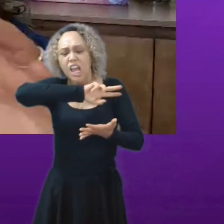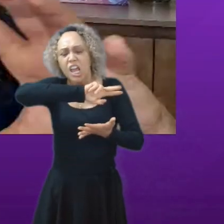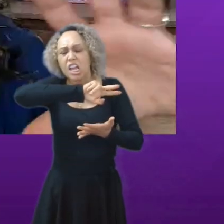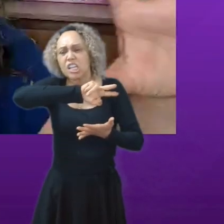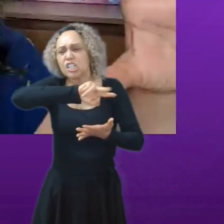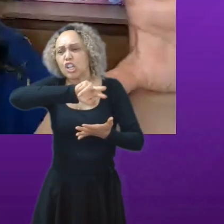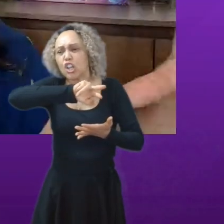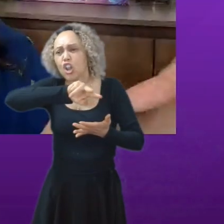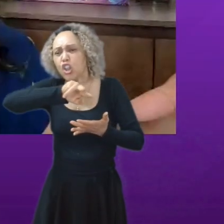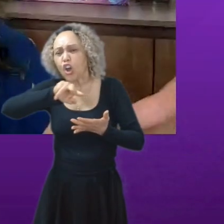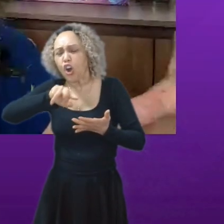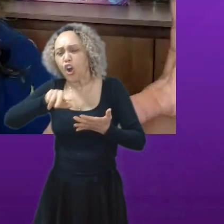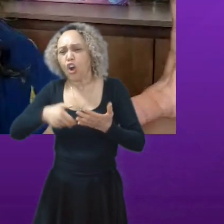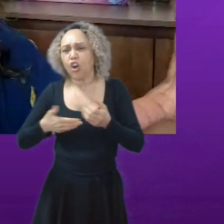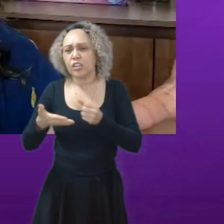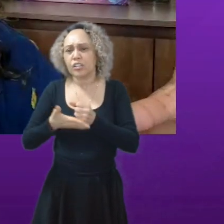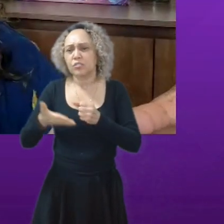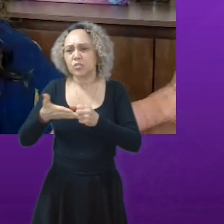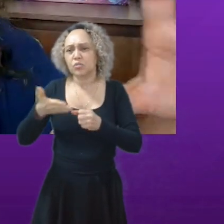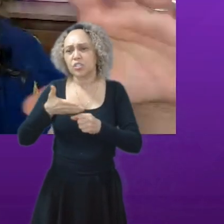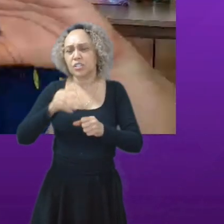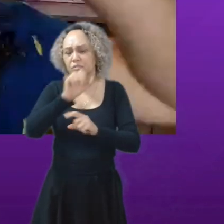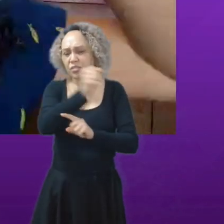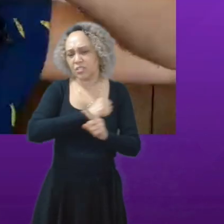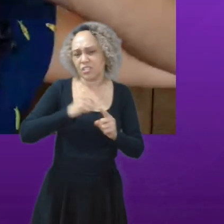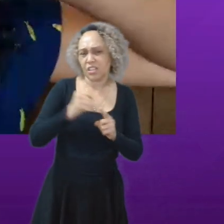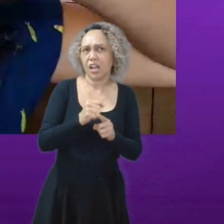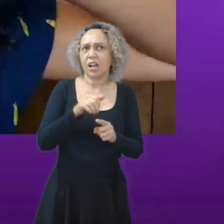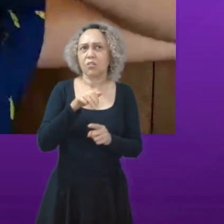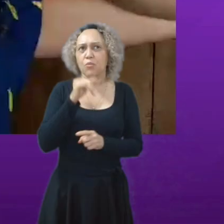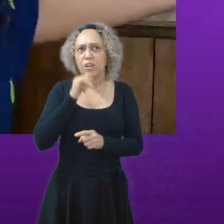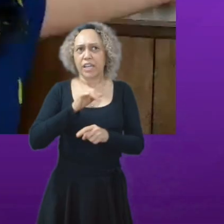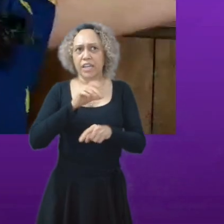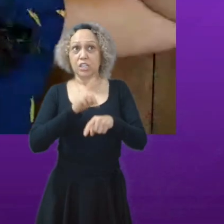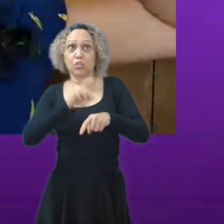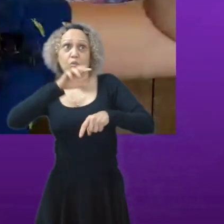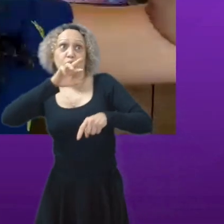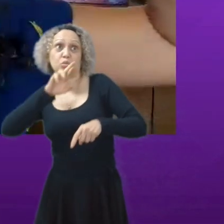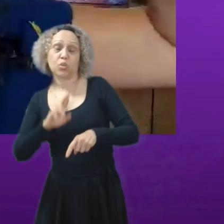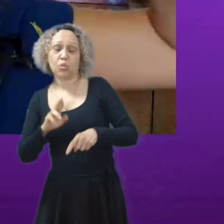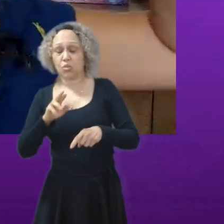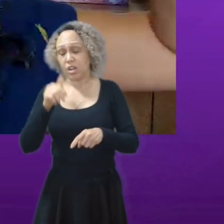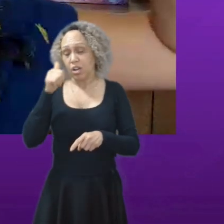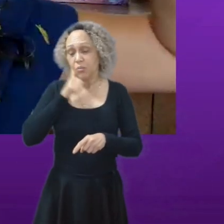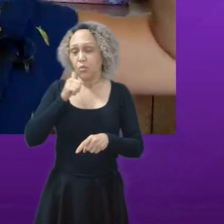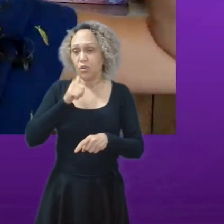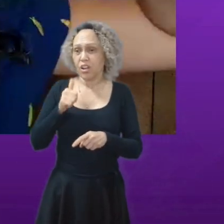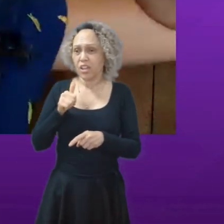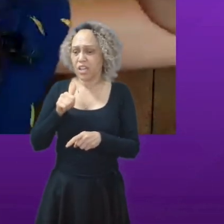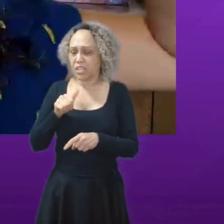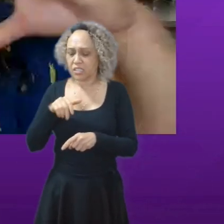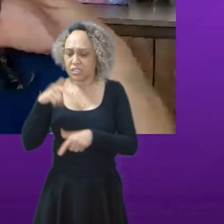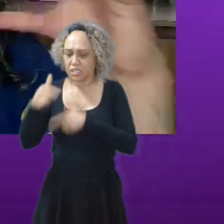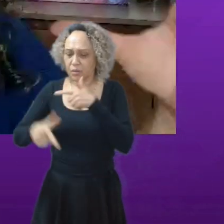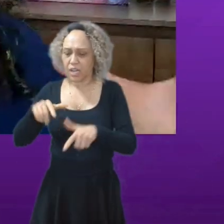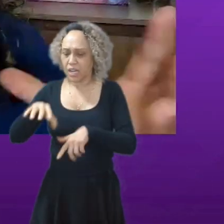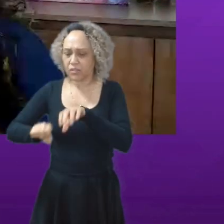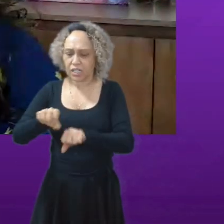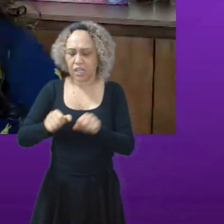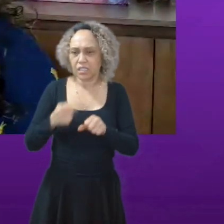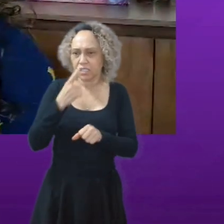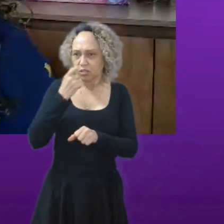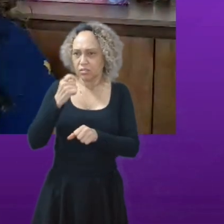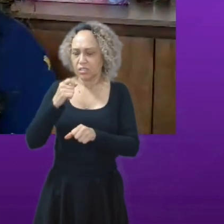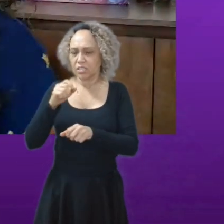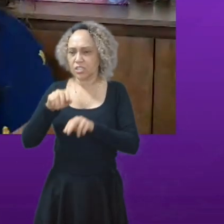estava por trás dessas mulheres, né? Assim, do tipo, nossa, são mulheres em um campo social muito distante, né? De